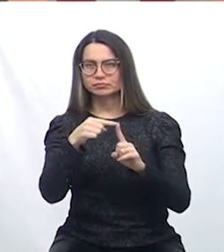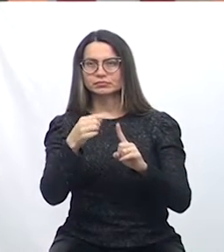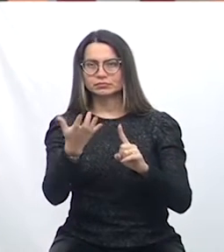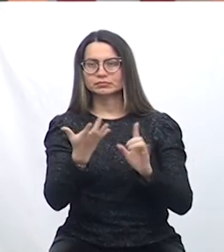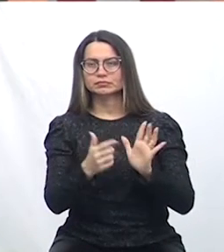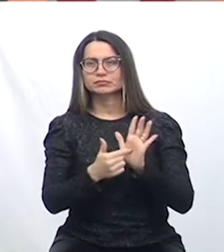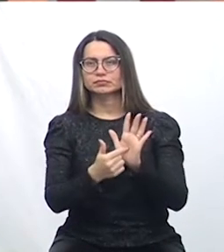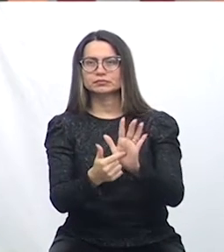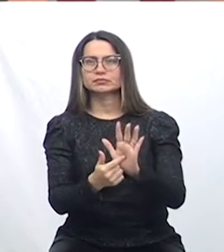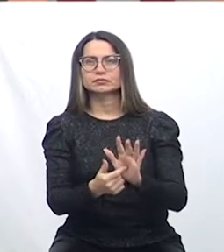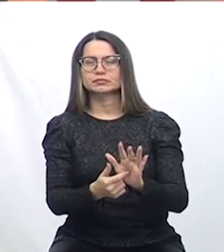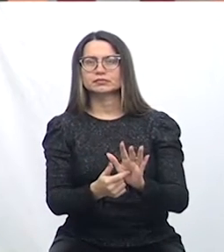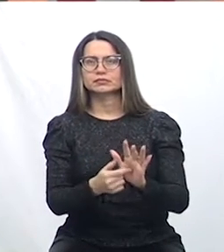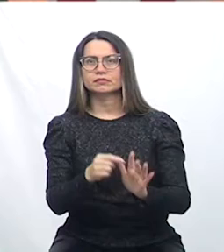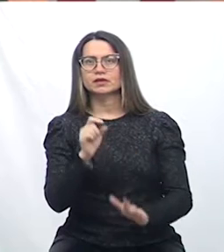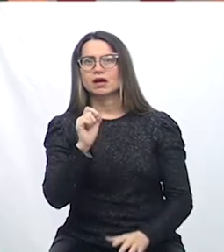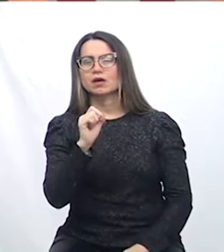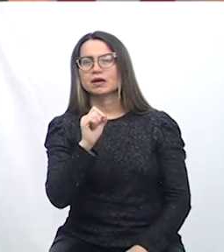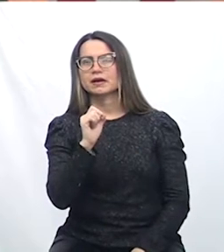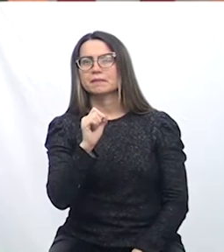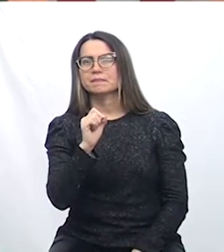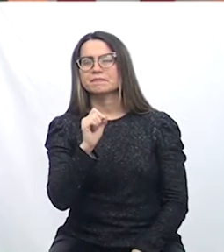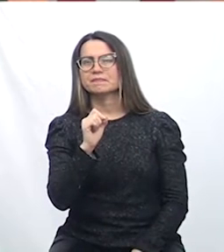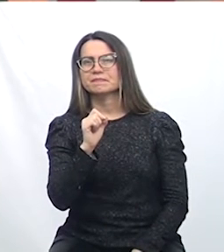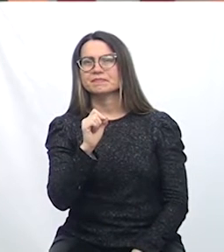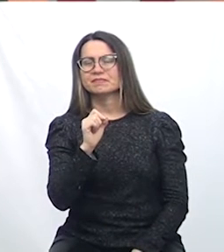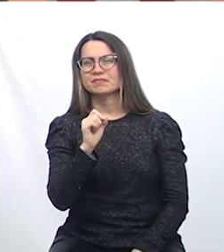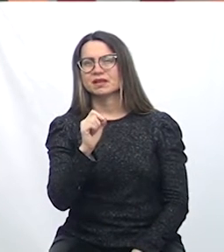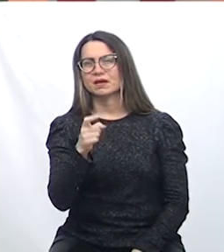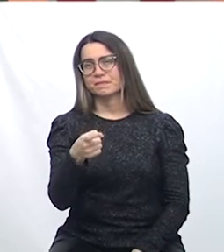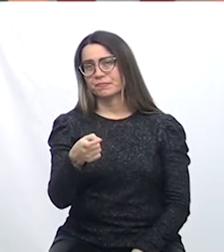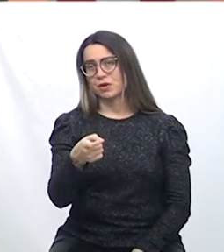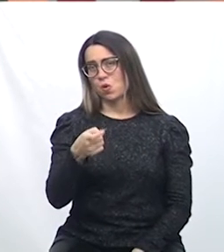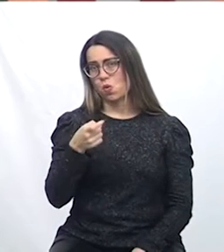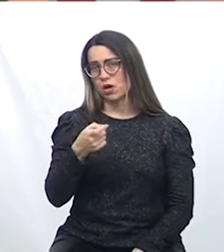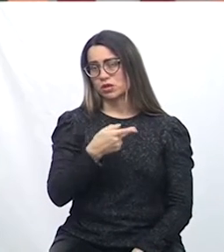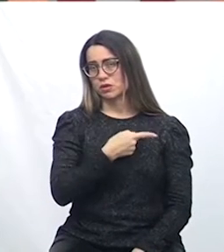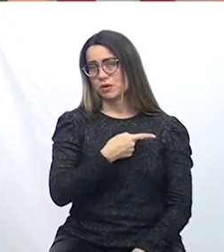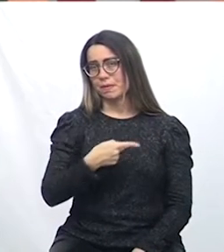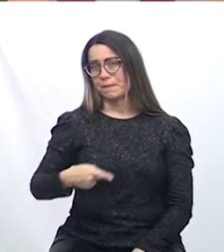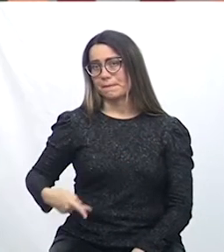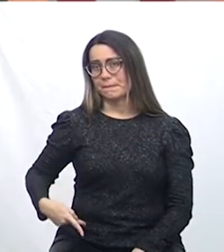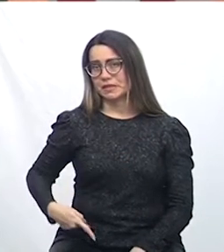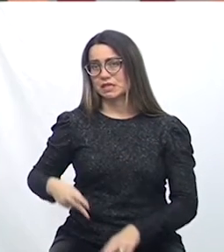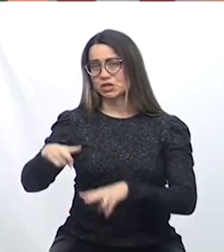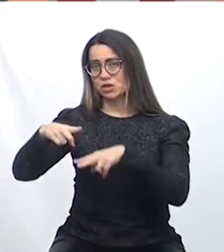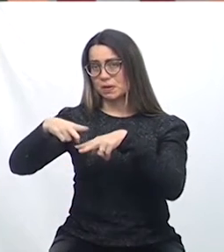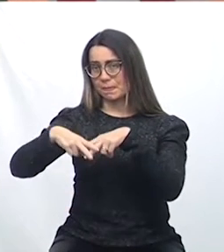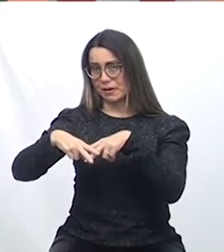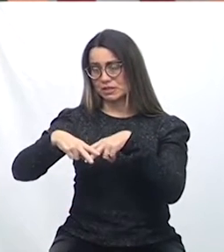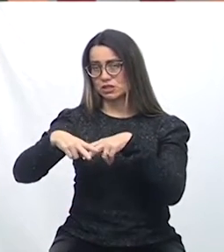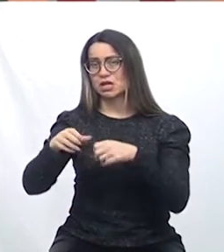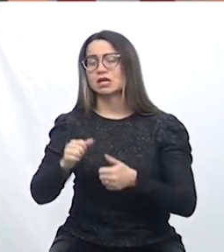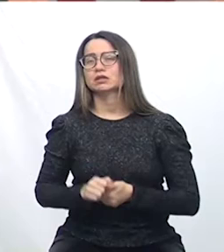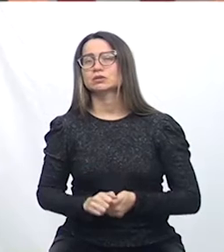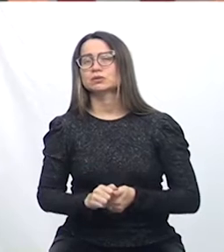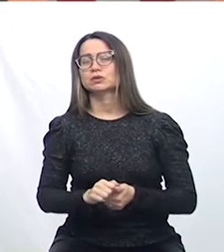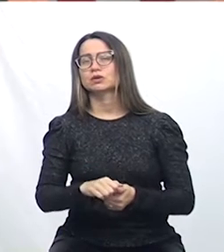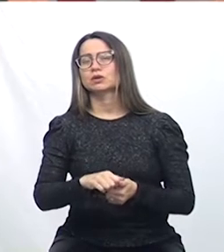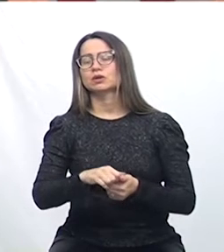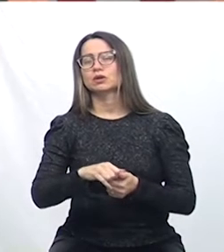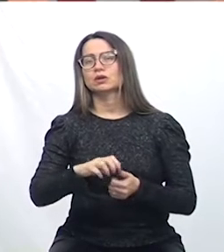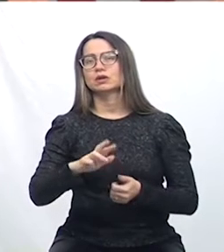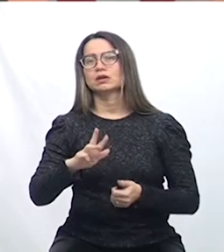é repudiando a fala do ex-presidiário, o senhor Lula da Silva, Luiz Inácio Lula da Silva, que